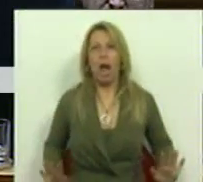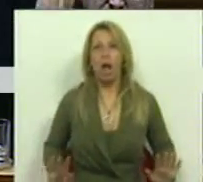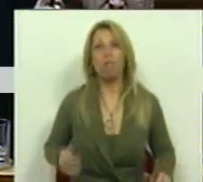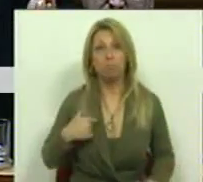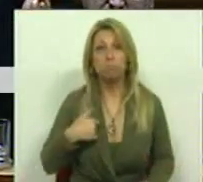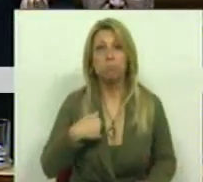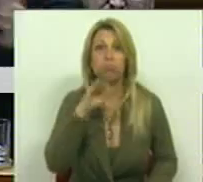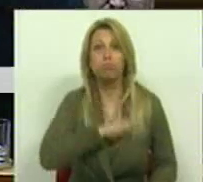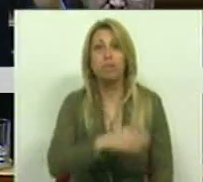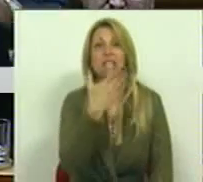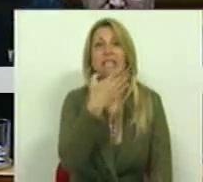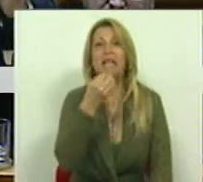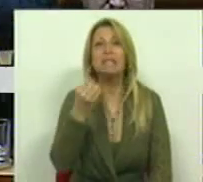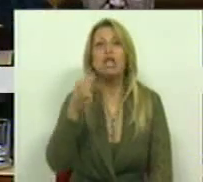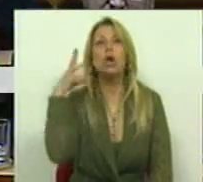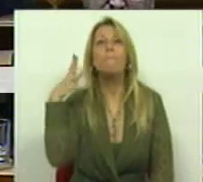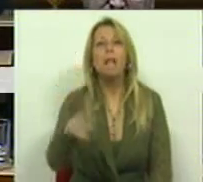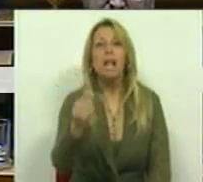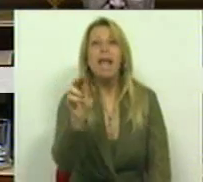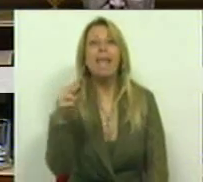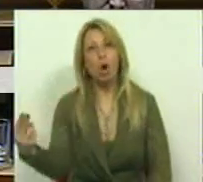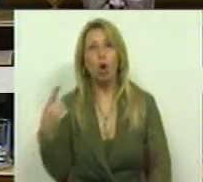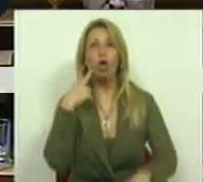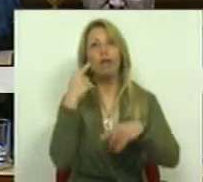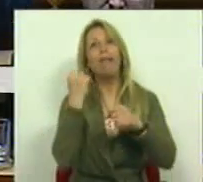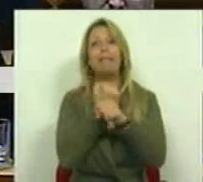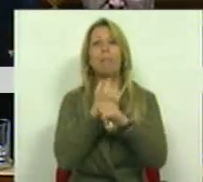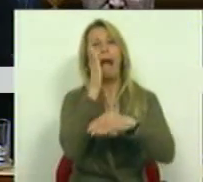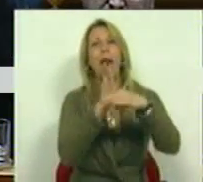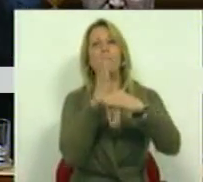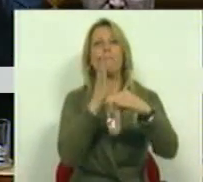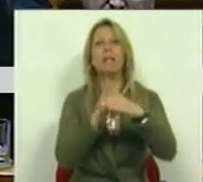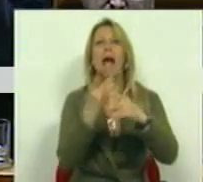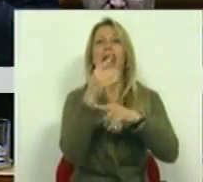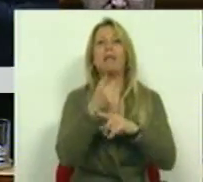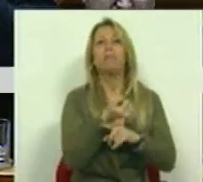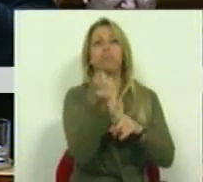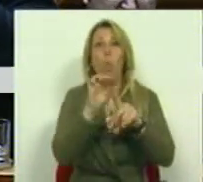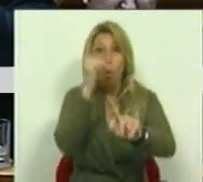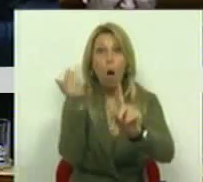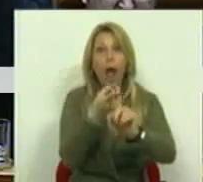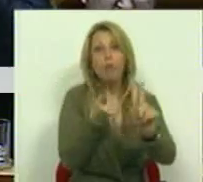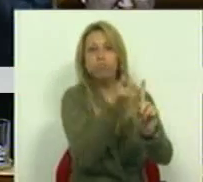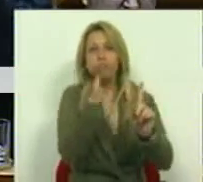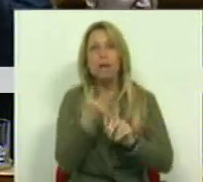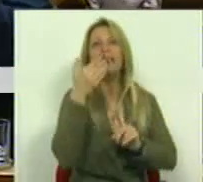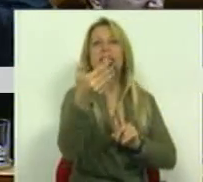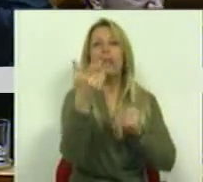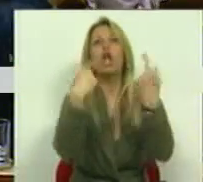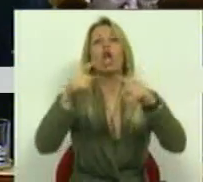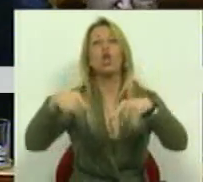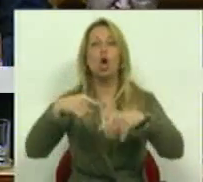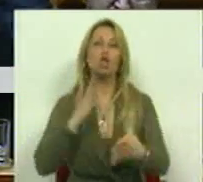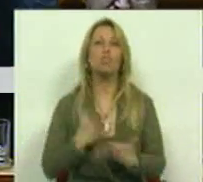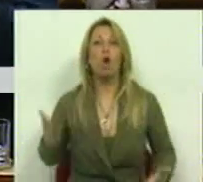um part-time de 7 reuniões por ano. Mas quando esse administrador diz aos